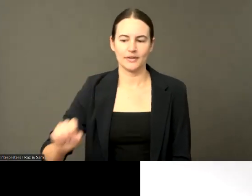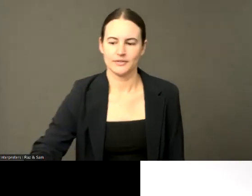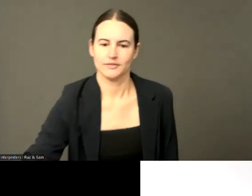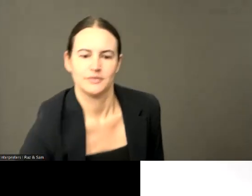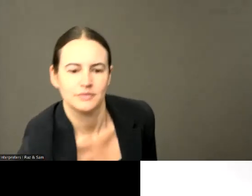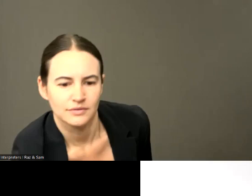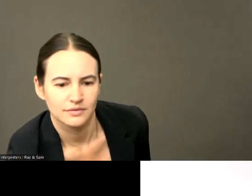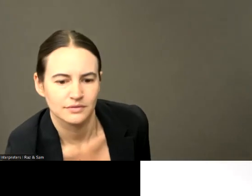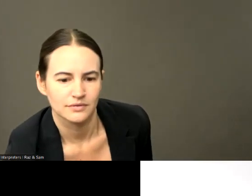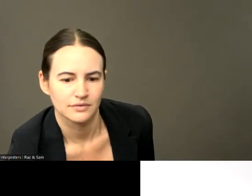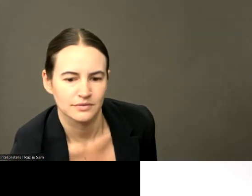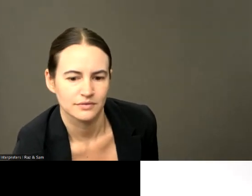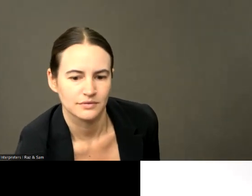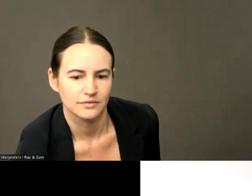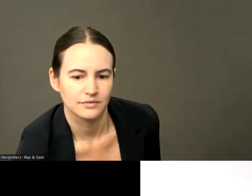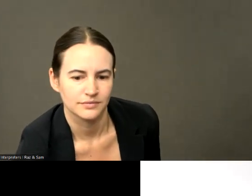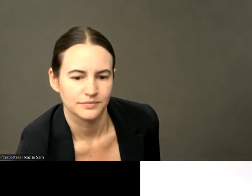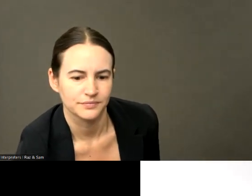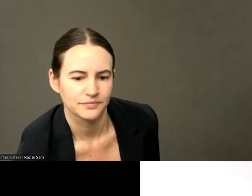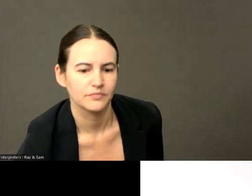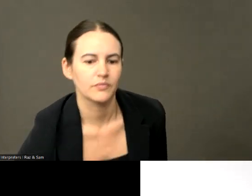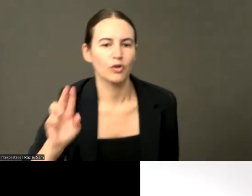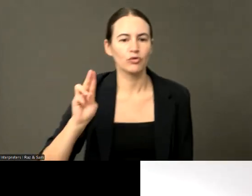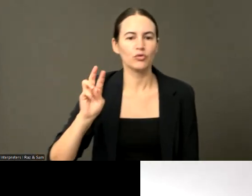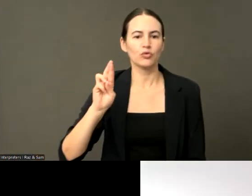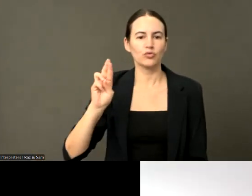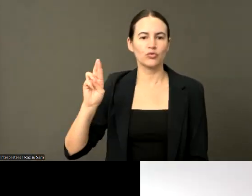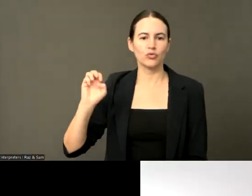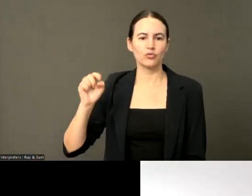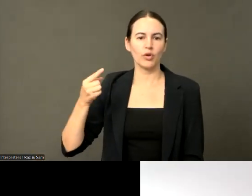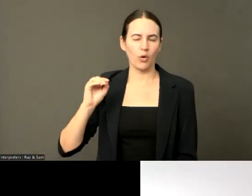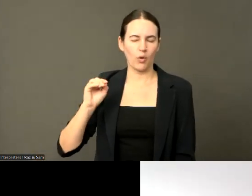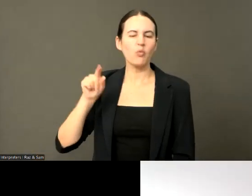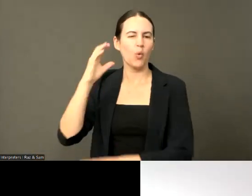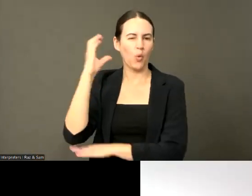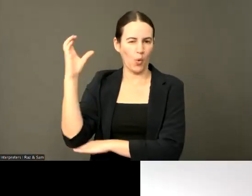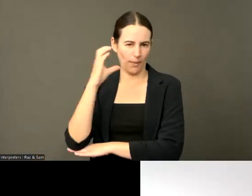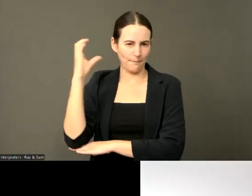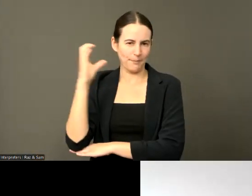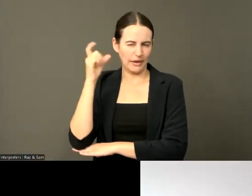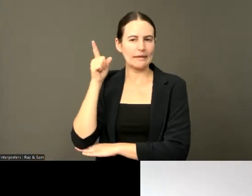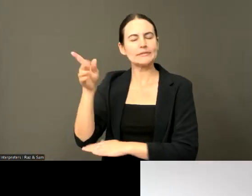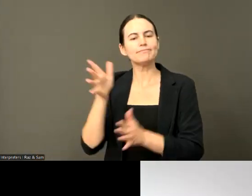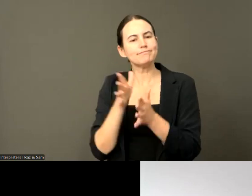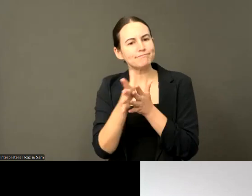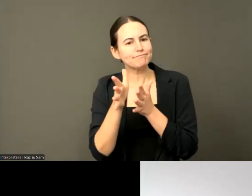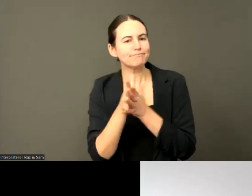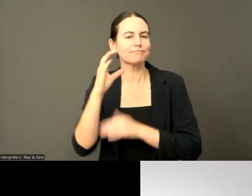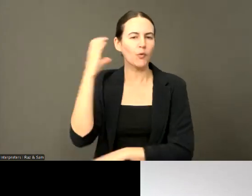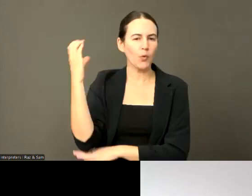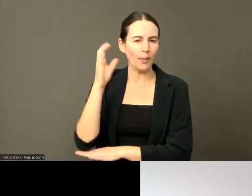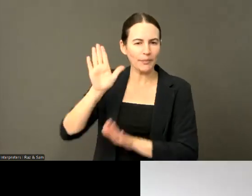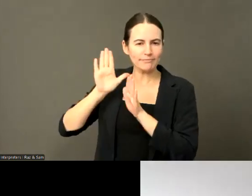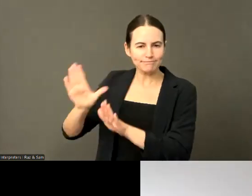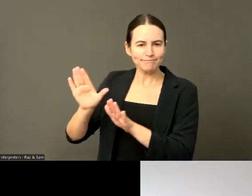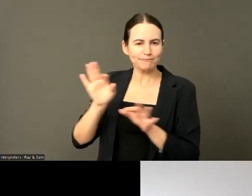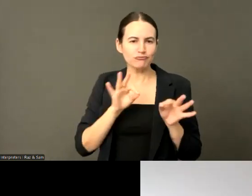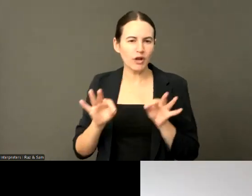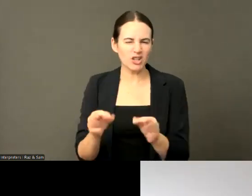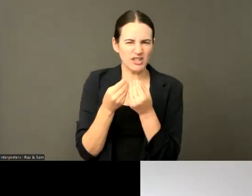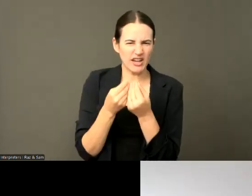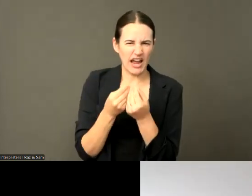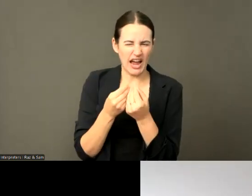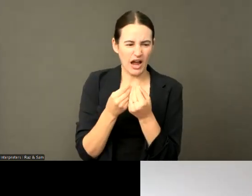de Saúde Pública do Ministério da Saúde e Proteção Social da Colômbia, que vai compartilhar as